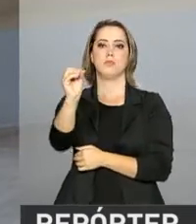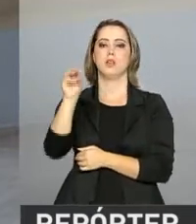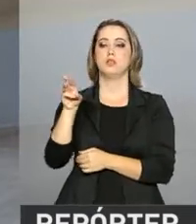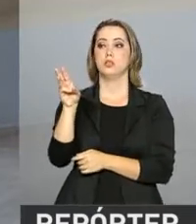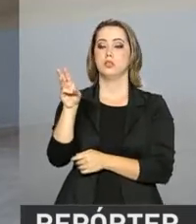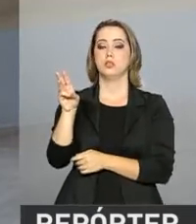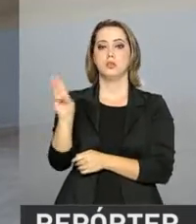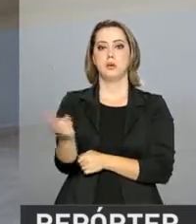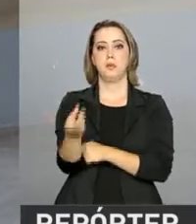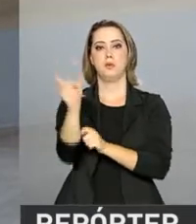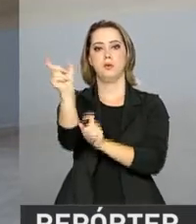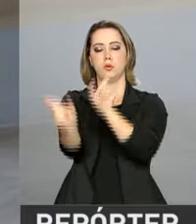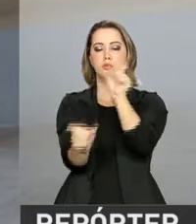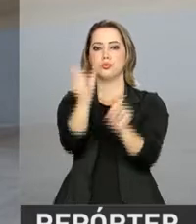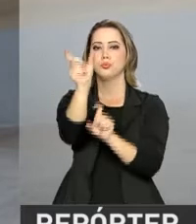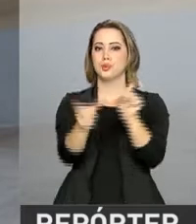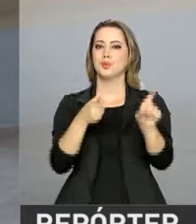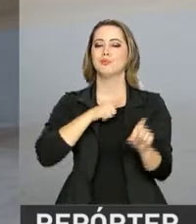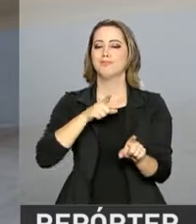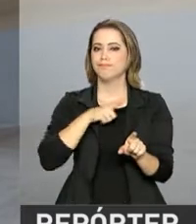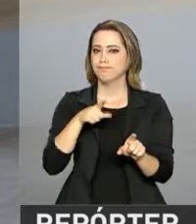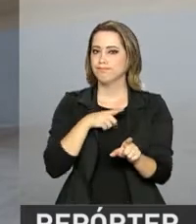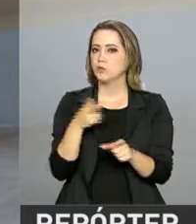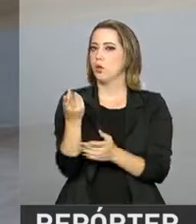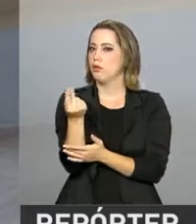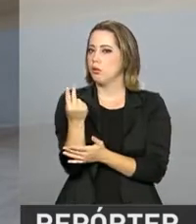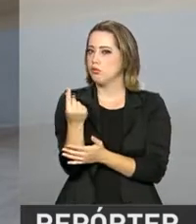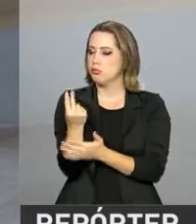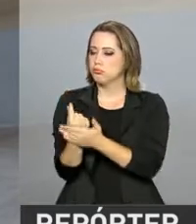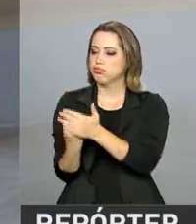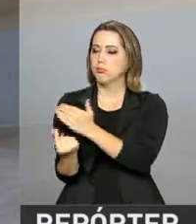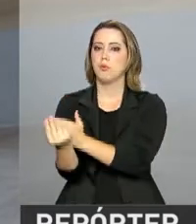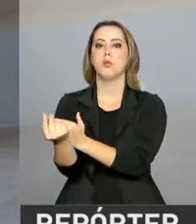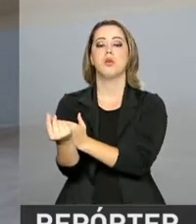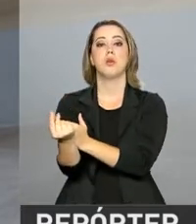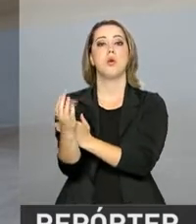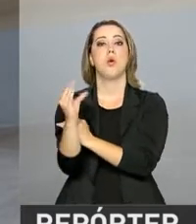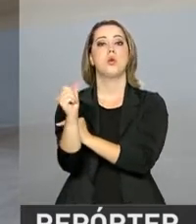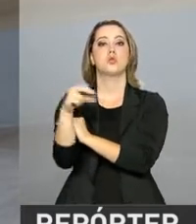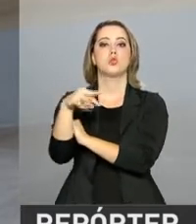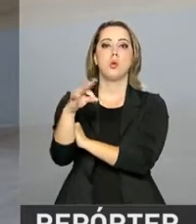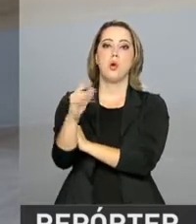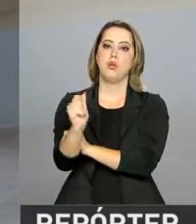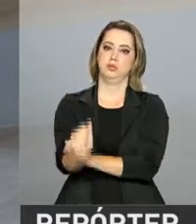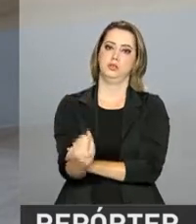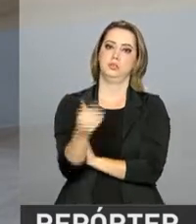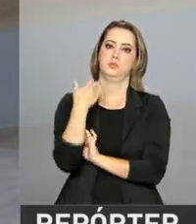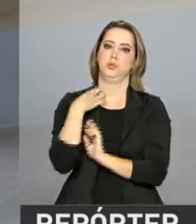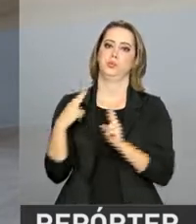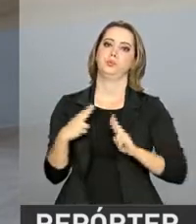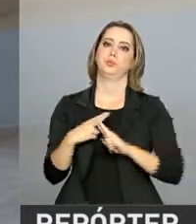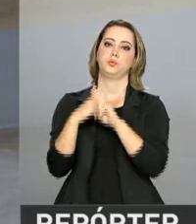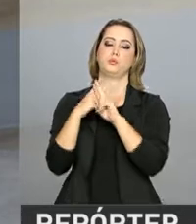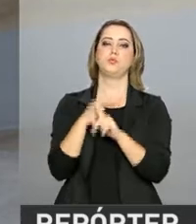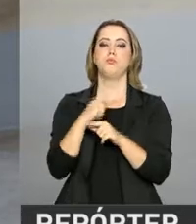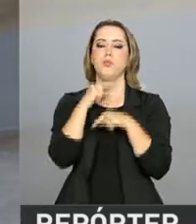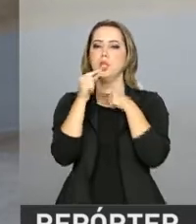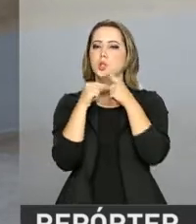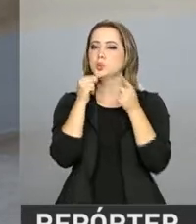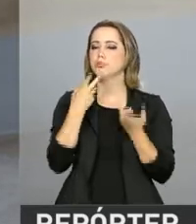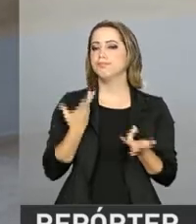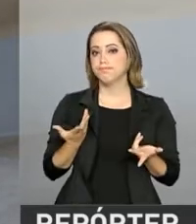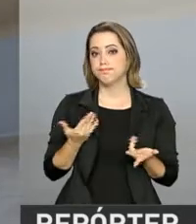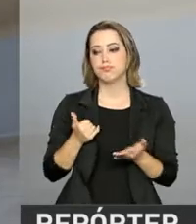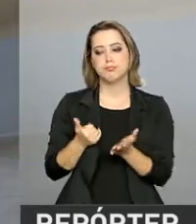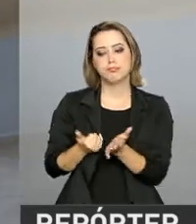têm esses recursos em contas inativas na caixa econômica federal as dúvidas persistem então a caixa